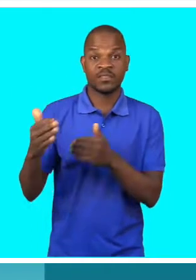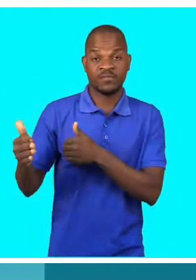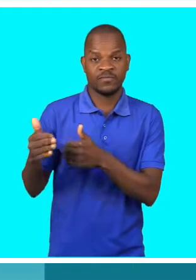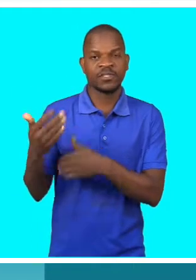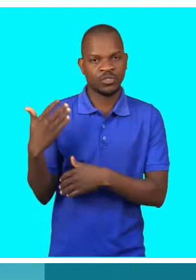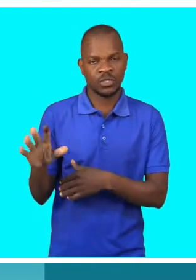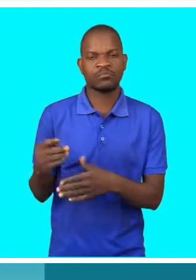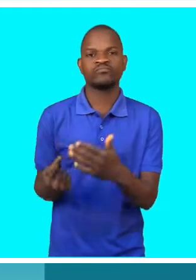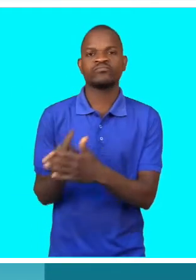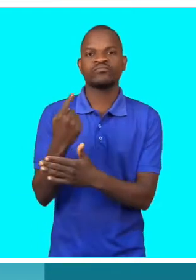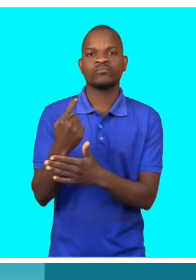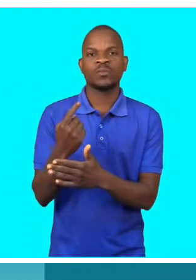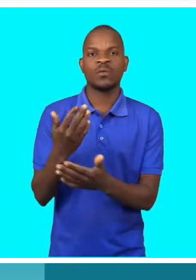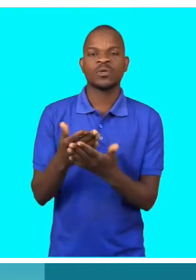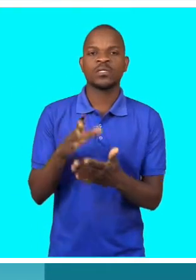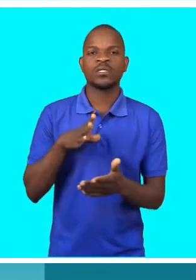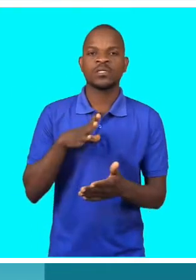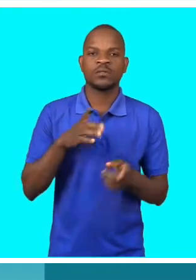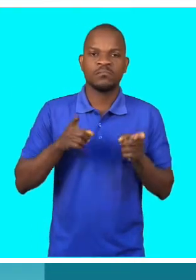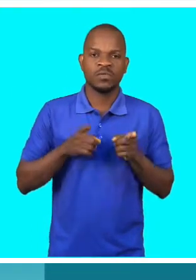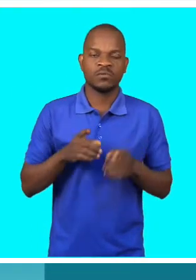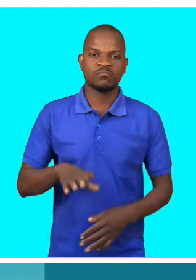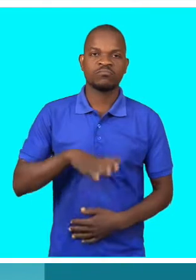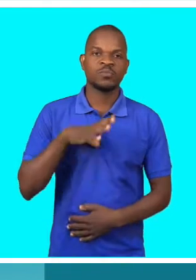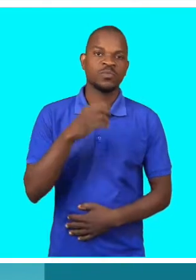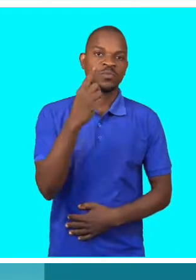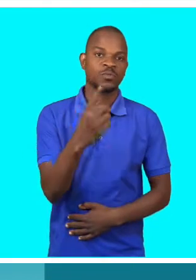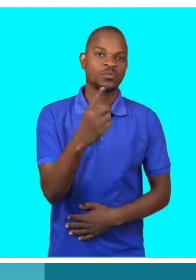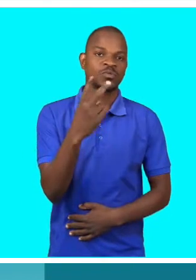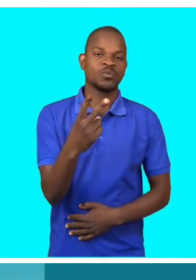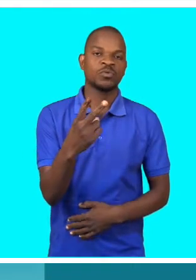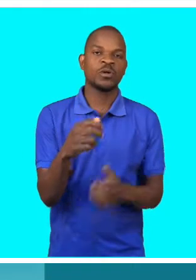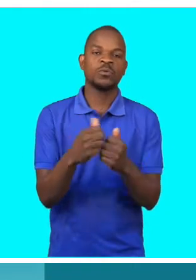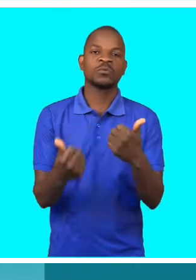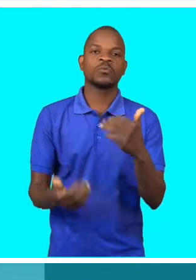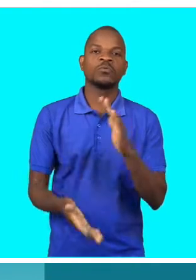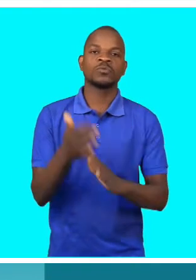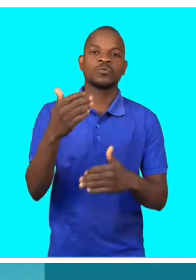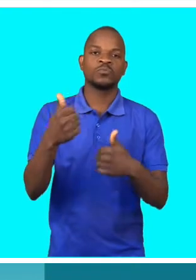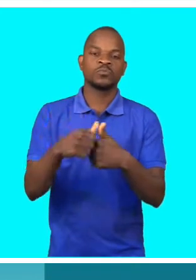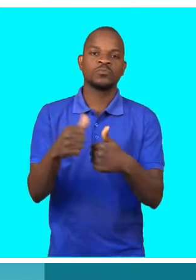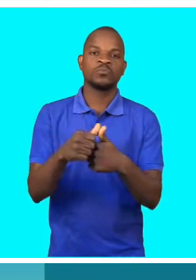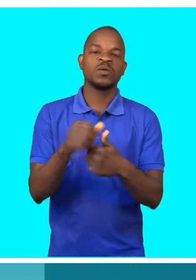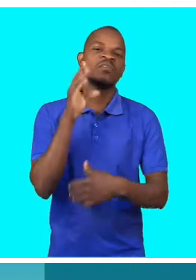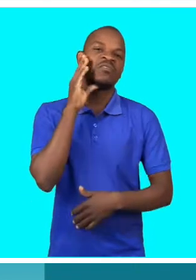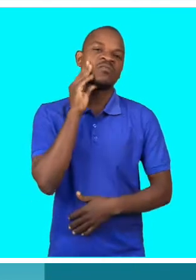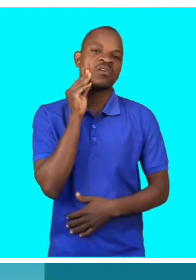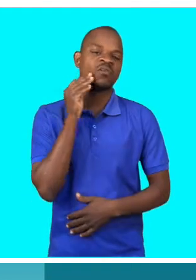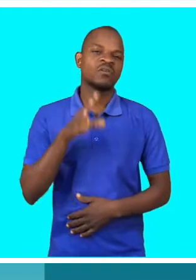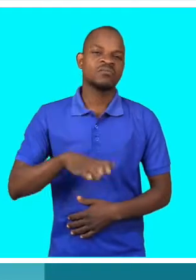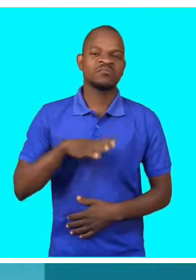Mas, quando eu descobri, então, lá eu tinha que mandar aprender mesmo os